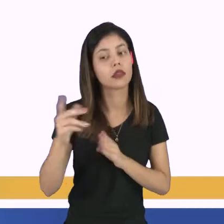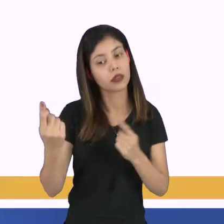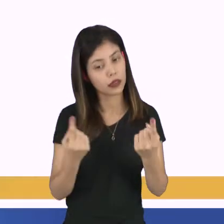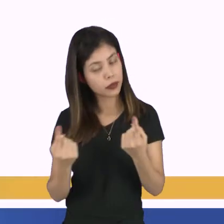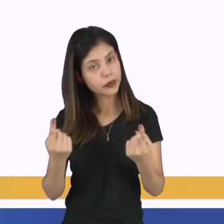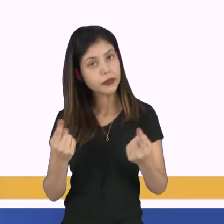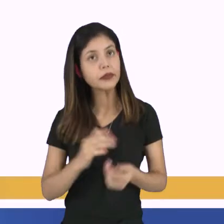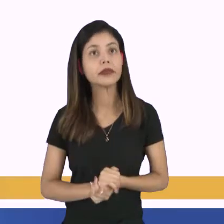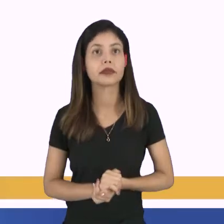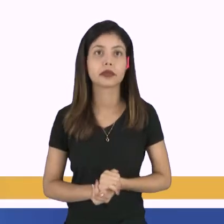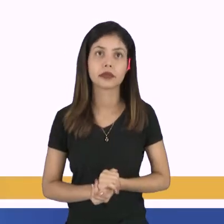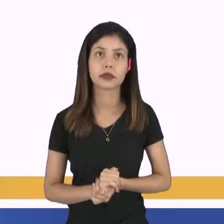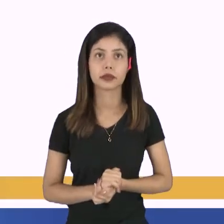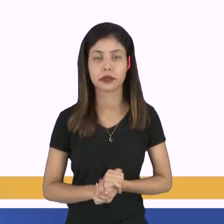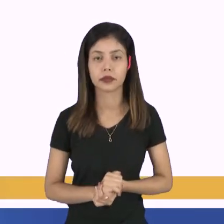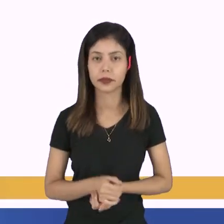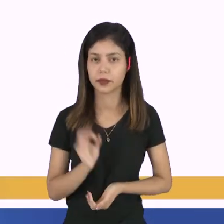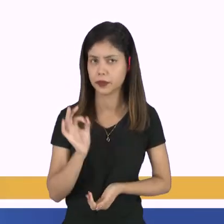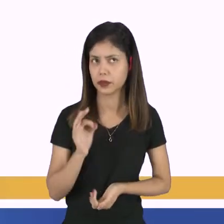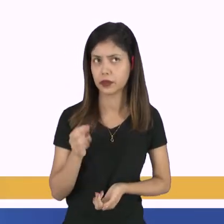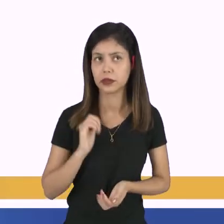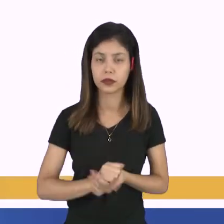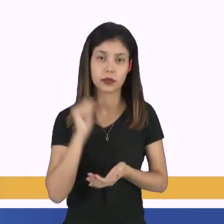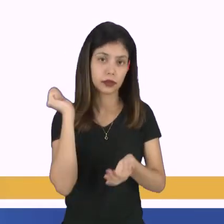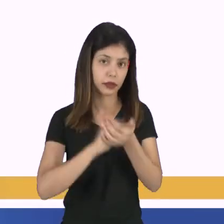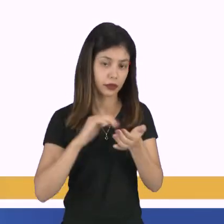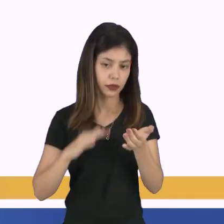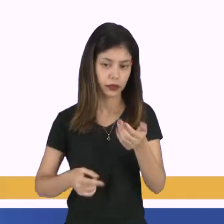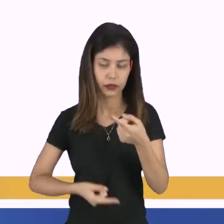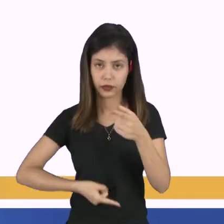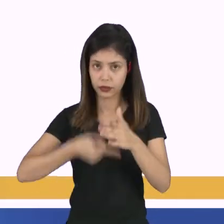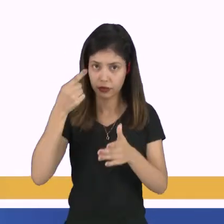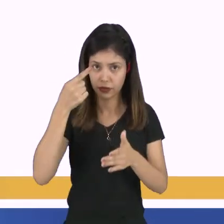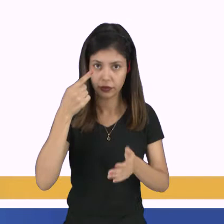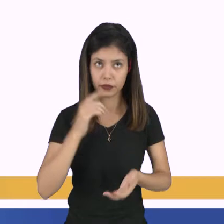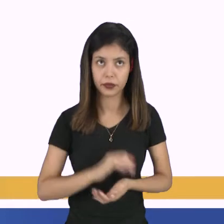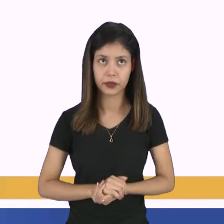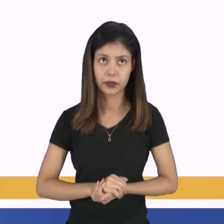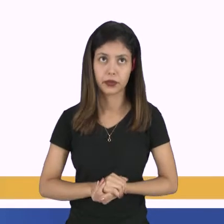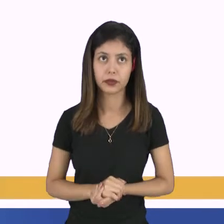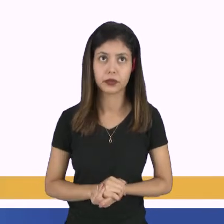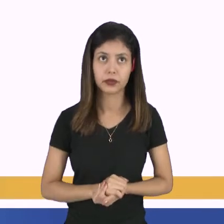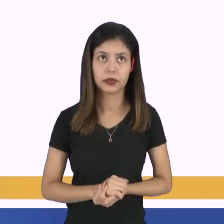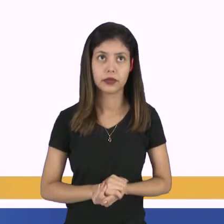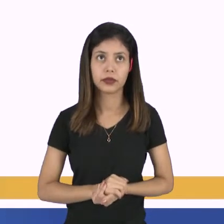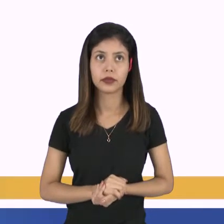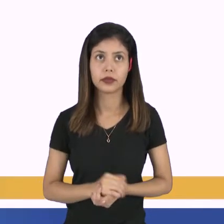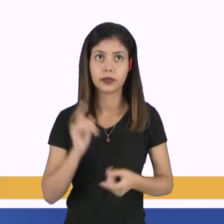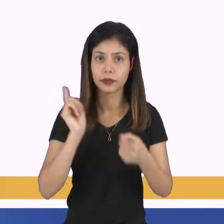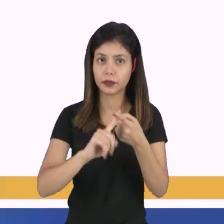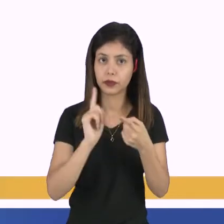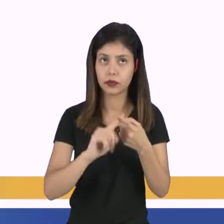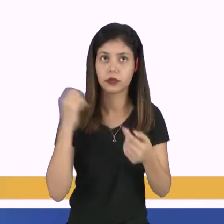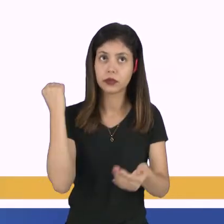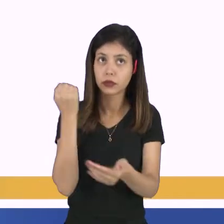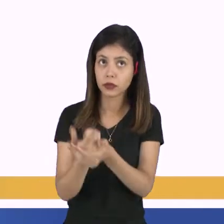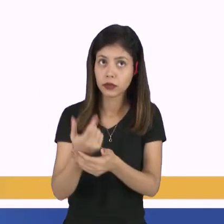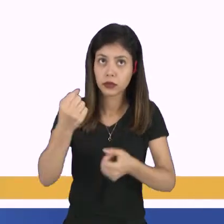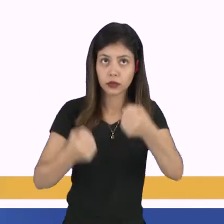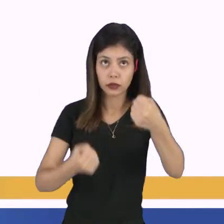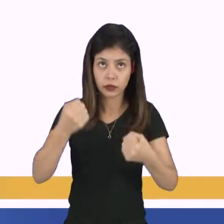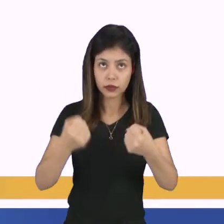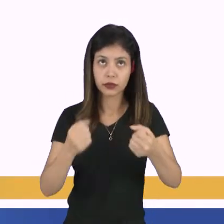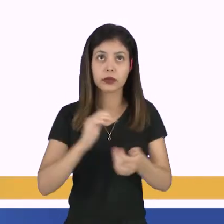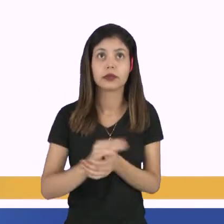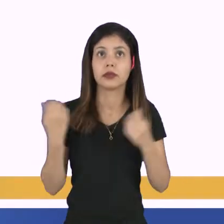certinho? Então vamos aqui fazer as nossas questões, resolver os nossos exercícios. Exercício 1. Na compra